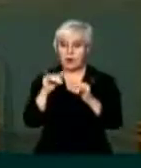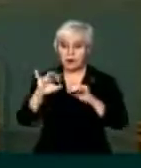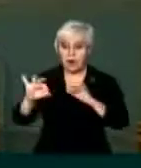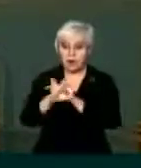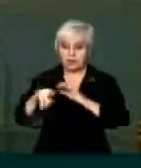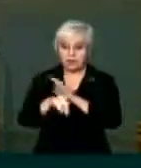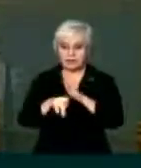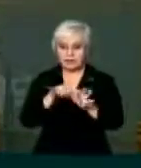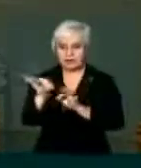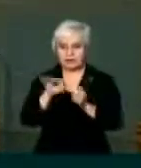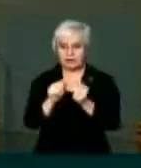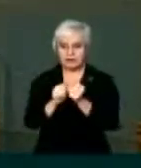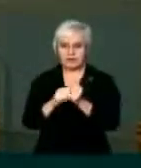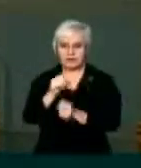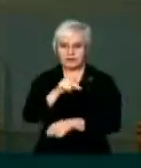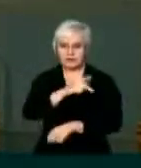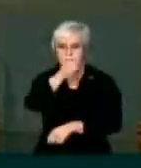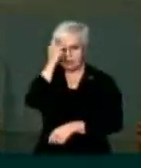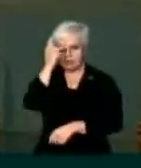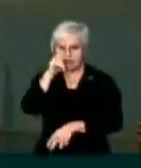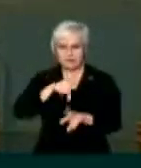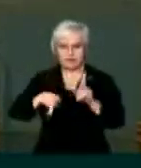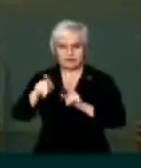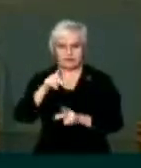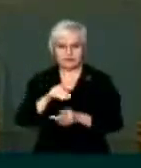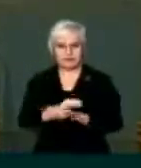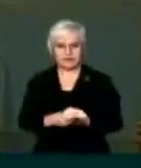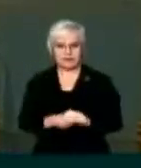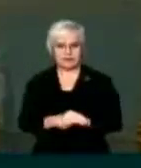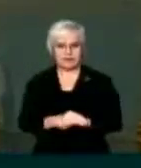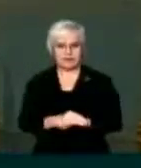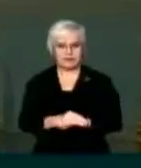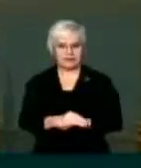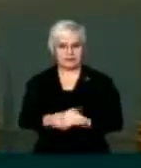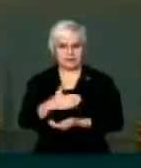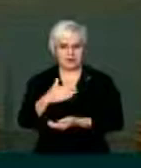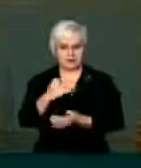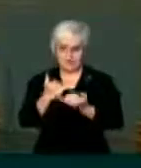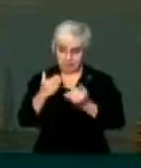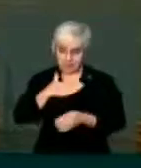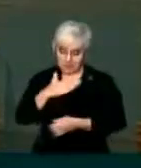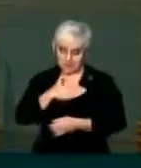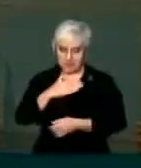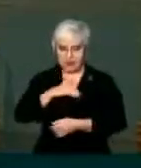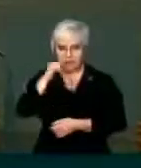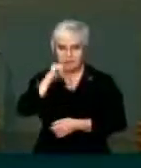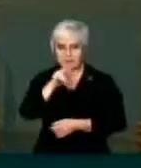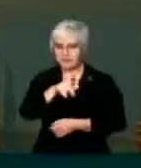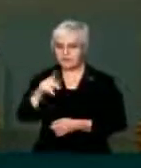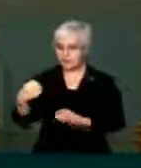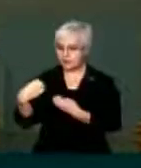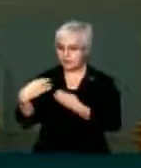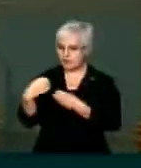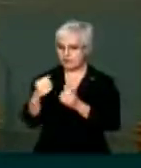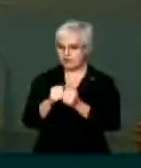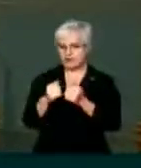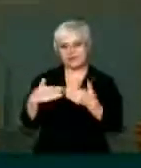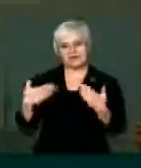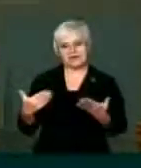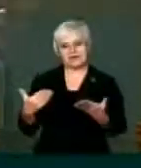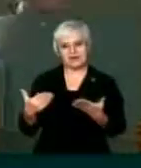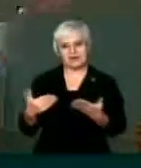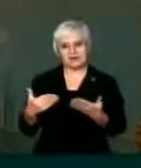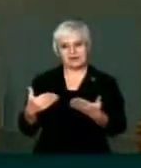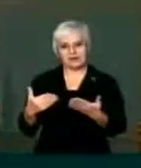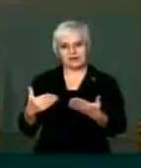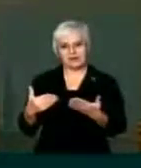A minha caligrafia não parece com a da minha mãe ou a do meu pai, ela parece com a minha alfabetizadora. A educação é, sem dúvida,